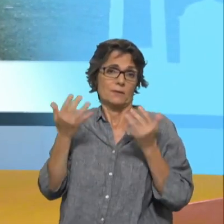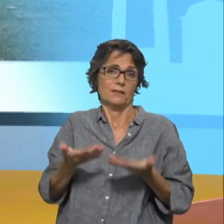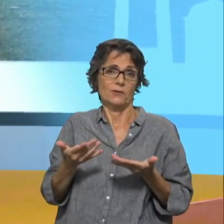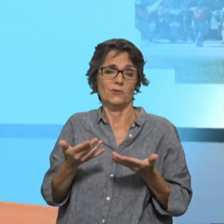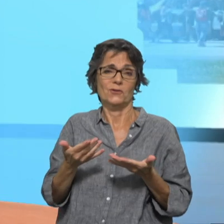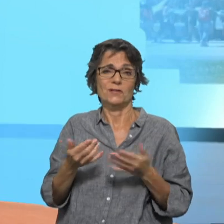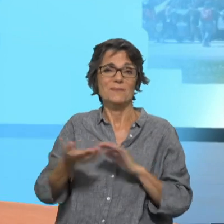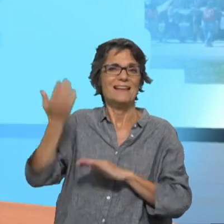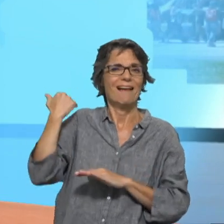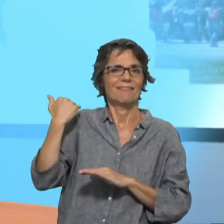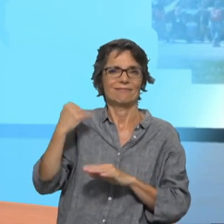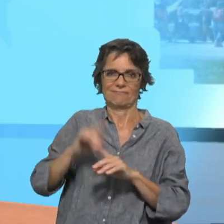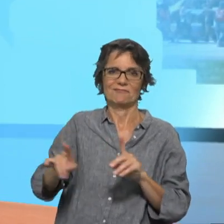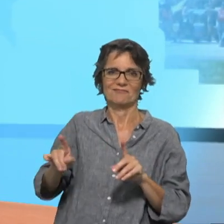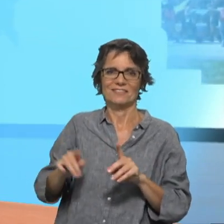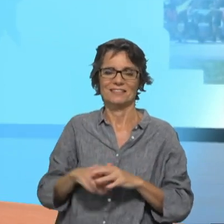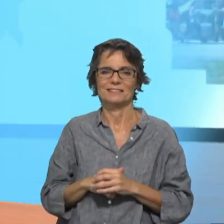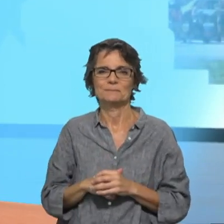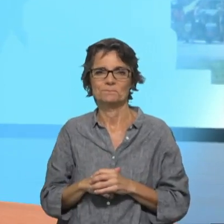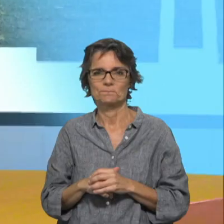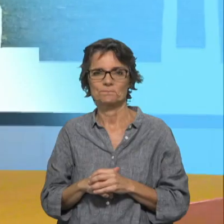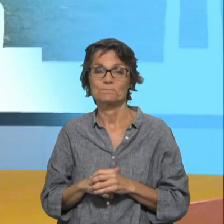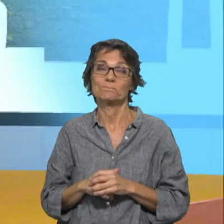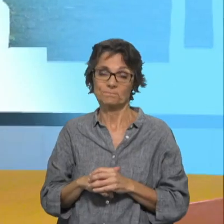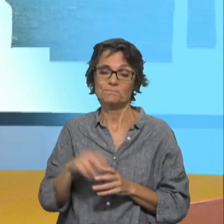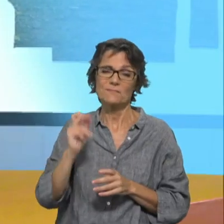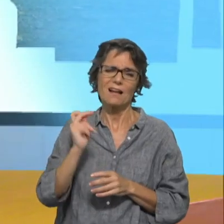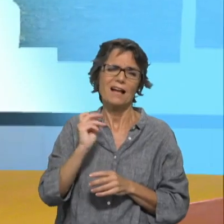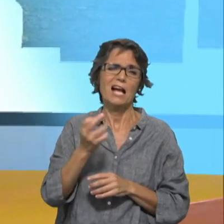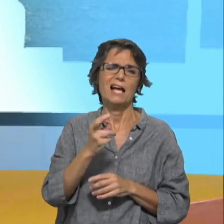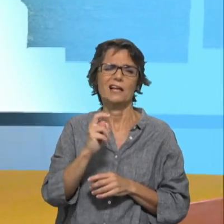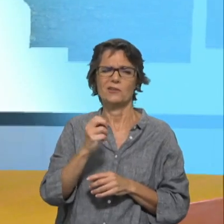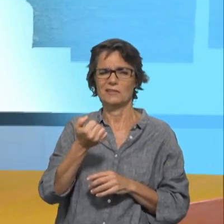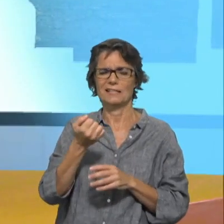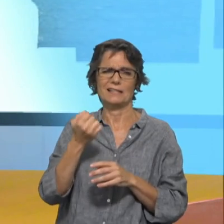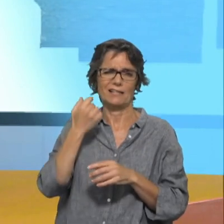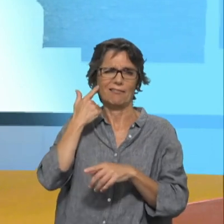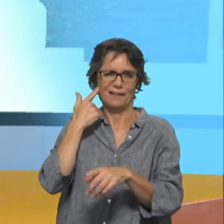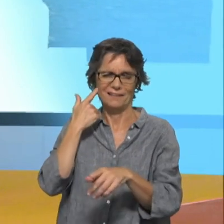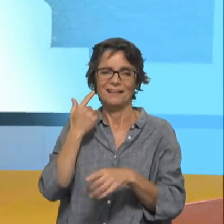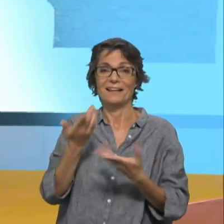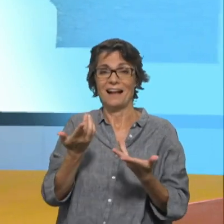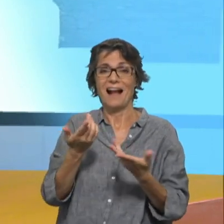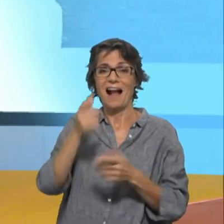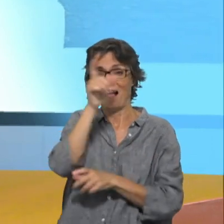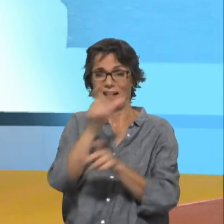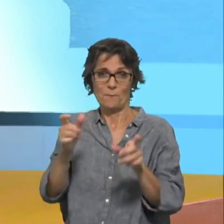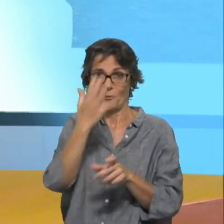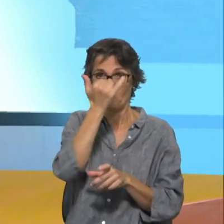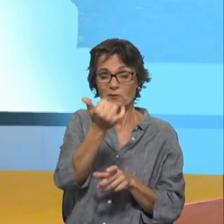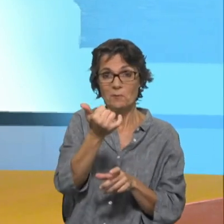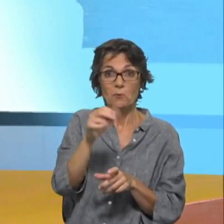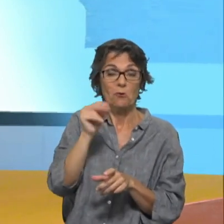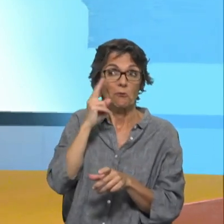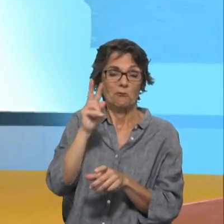era uma província, não era considerada uma província. Sim, foi há 35 anos. Há muitos timorenses que nunca viram o Papa, ainda não eram nascidos. Temos